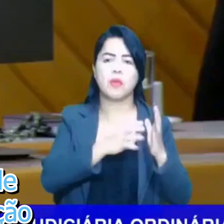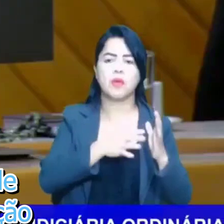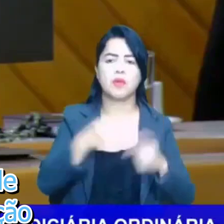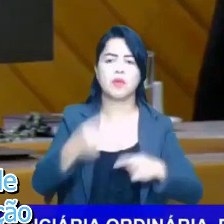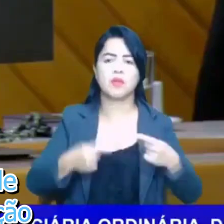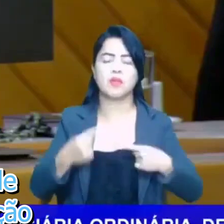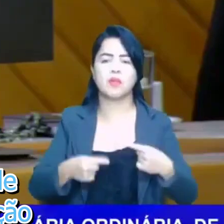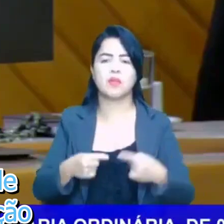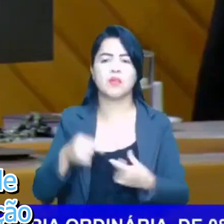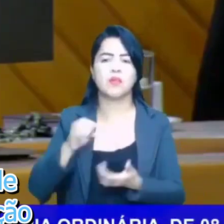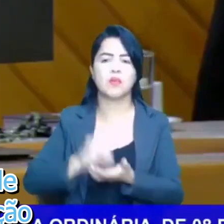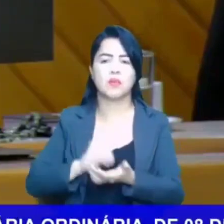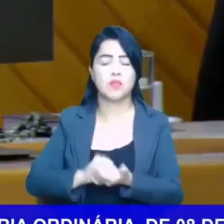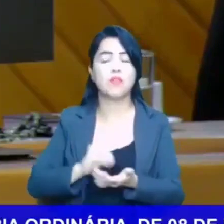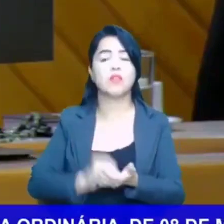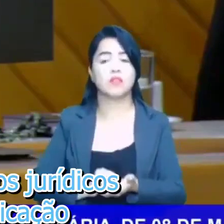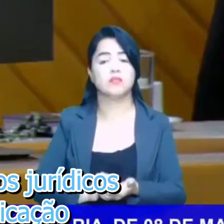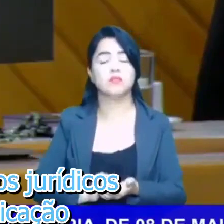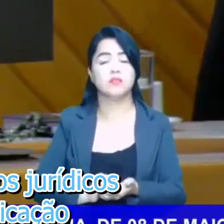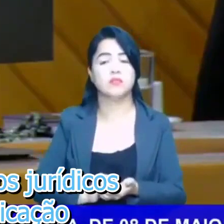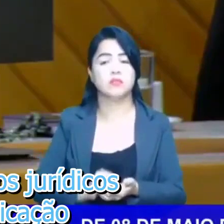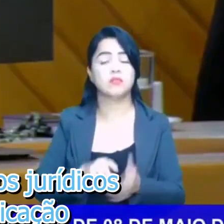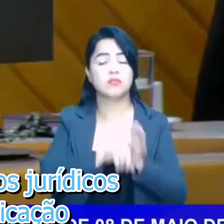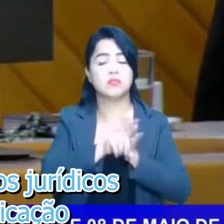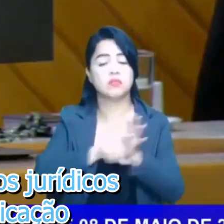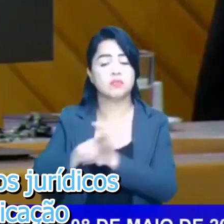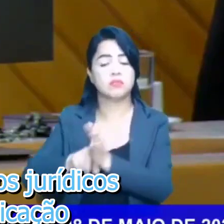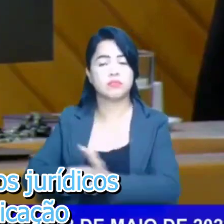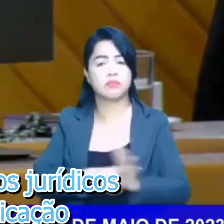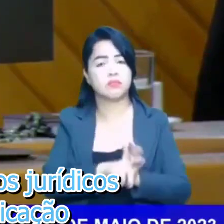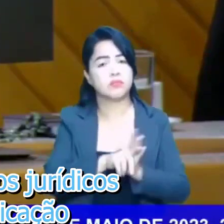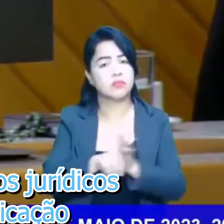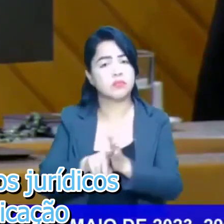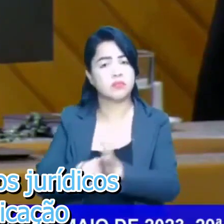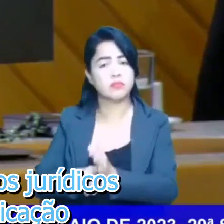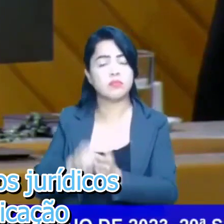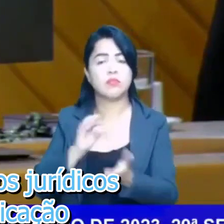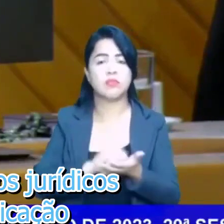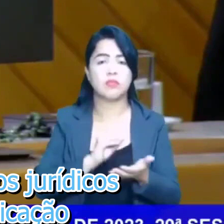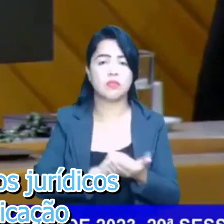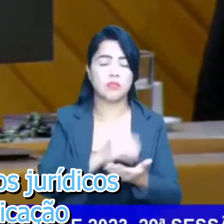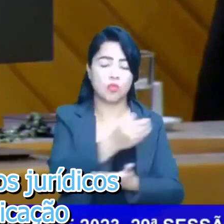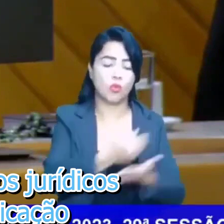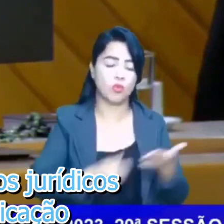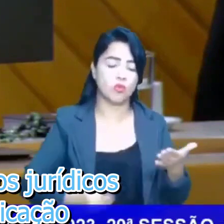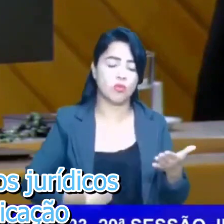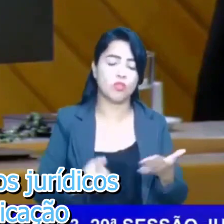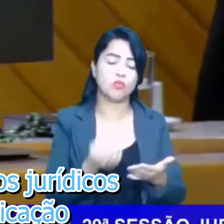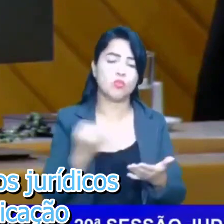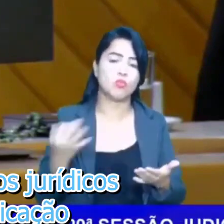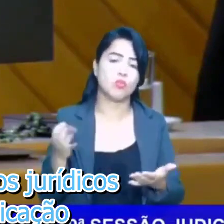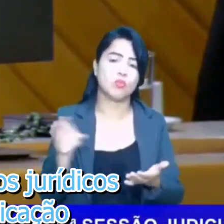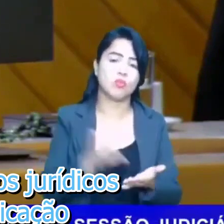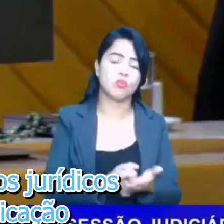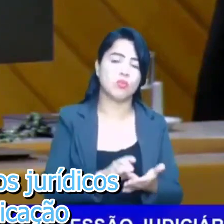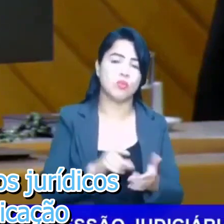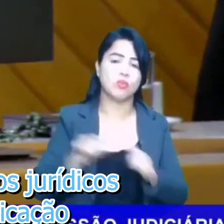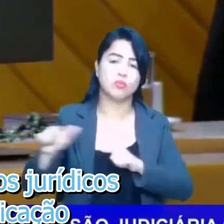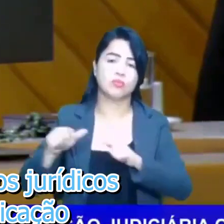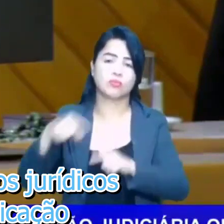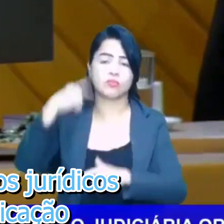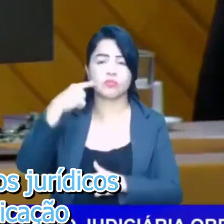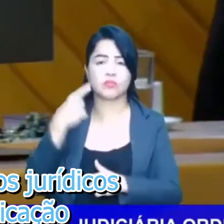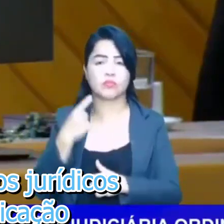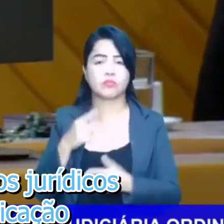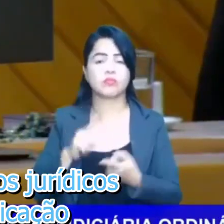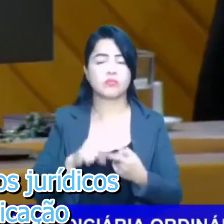abertura de conta bancária, falha grave, fiscalização impossibilitada, ausência de registro de despesas, serviços jurídicos e contábeis,